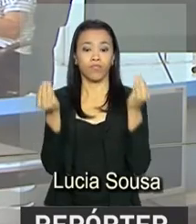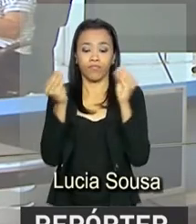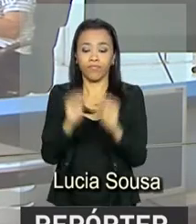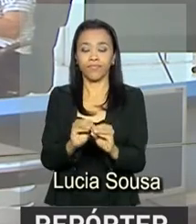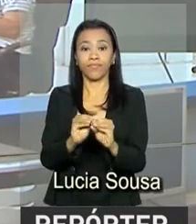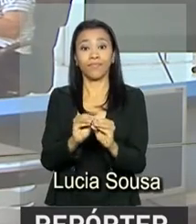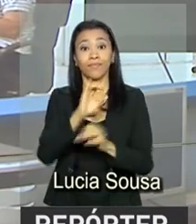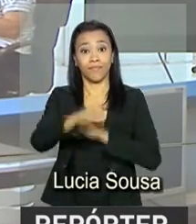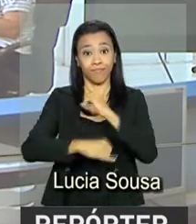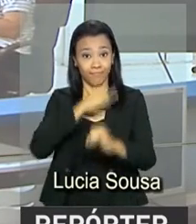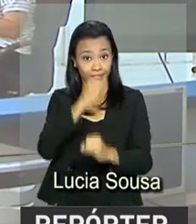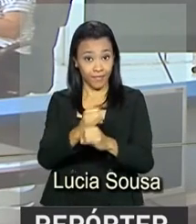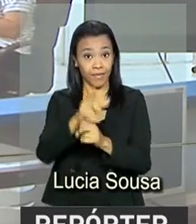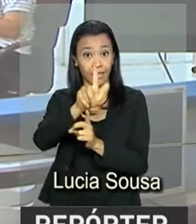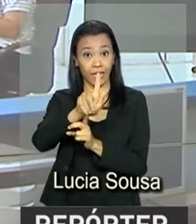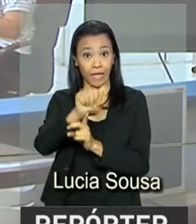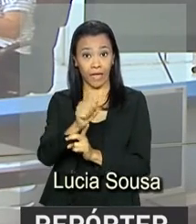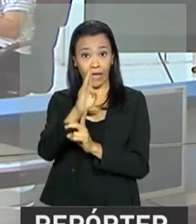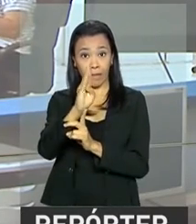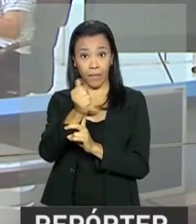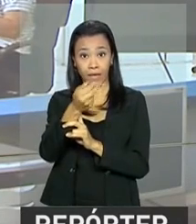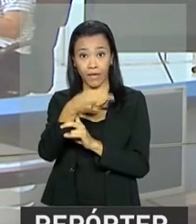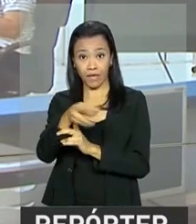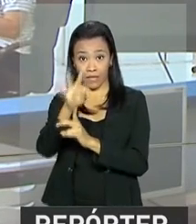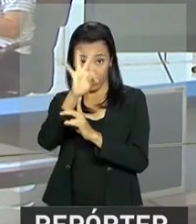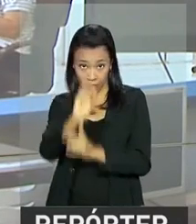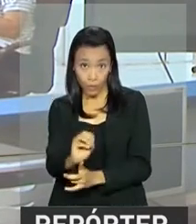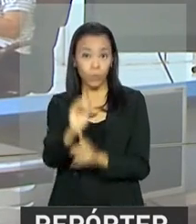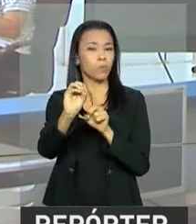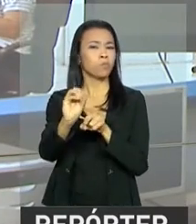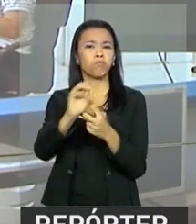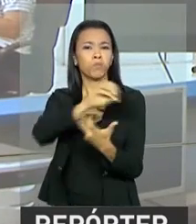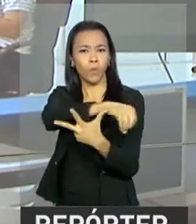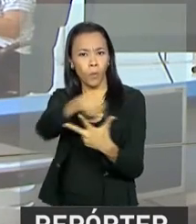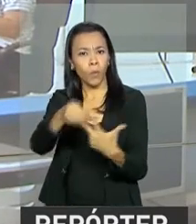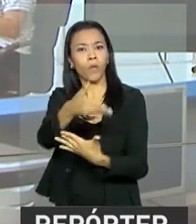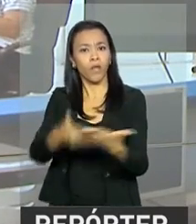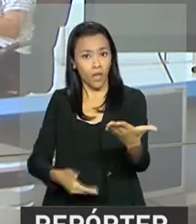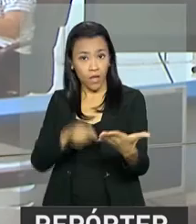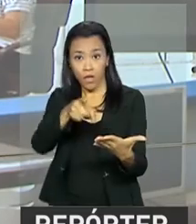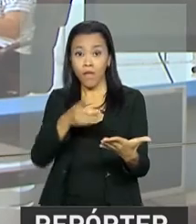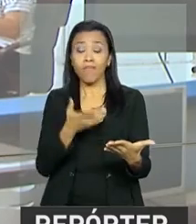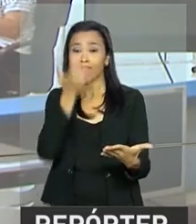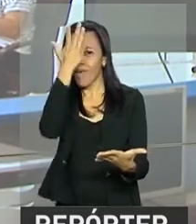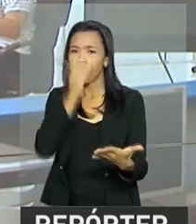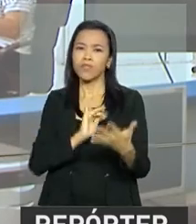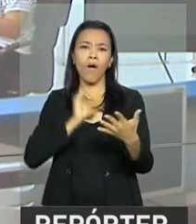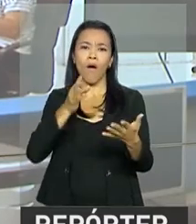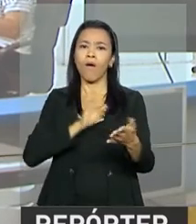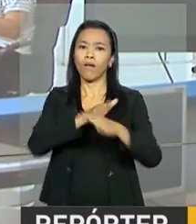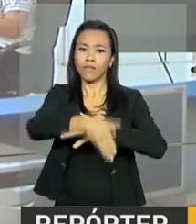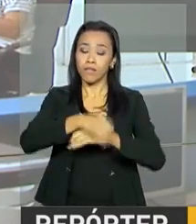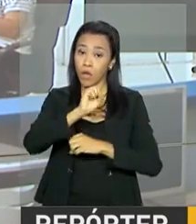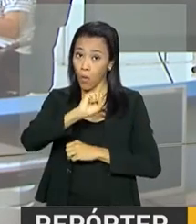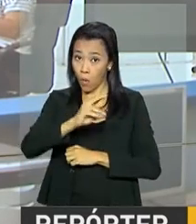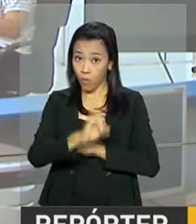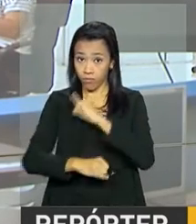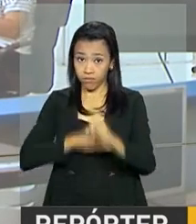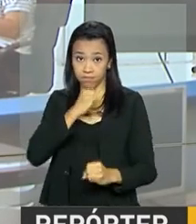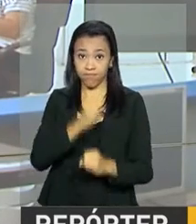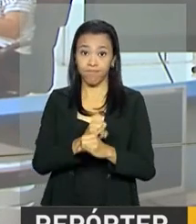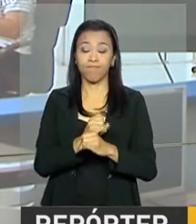consulta os gabaritos oficiais do enem para acessar entre o aplicativo do exame ou na página do inep